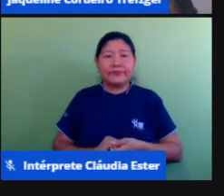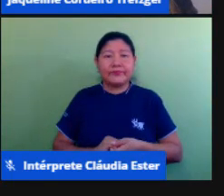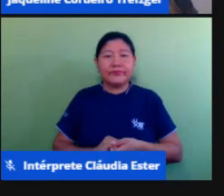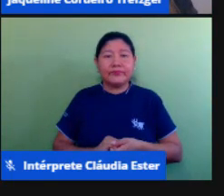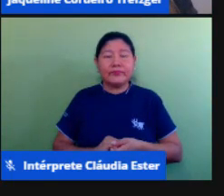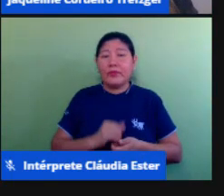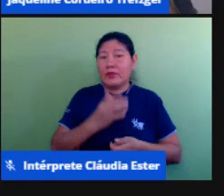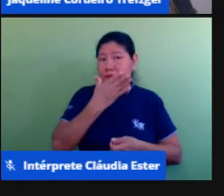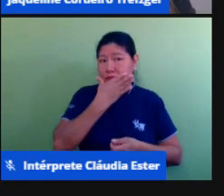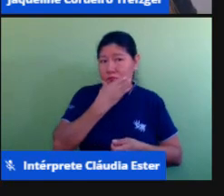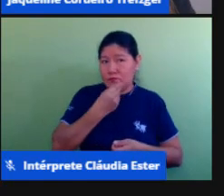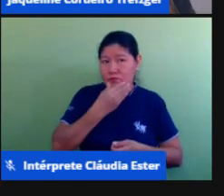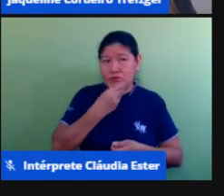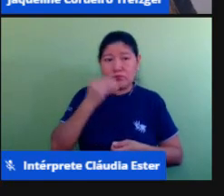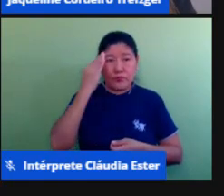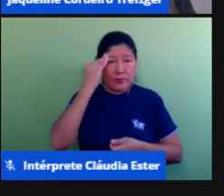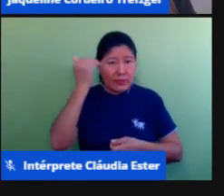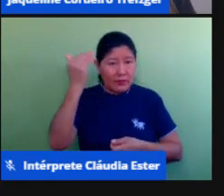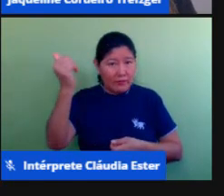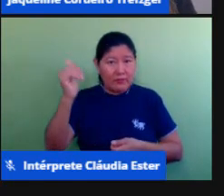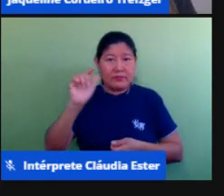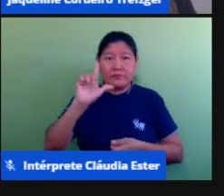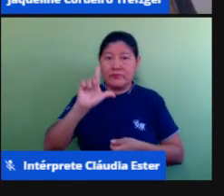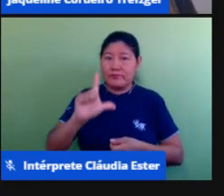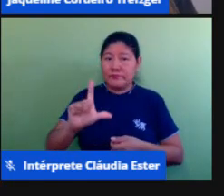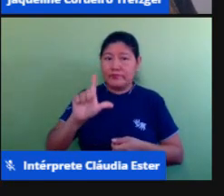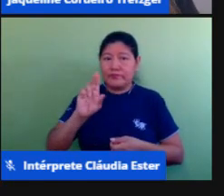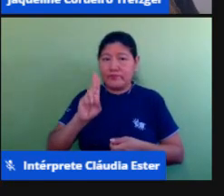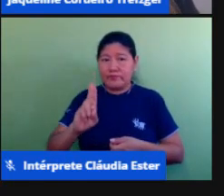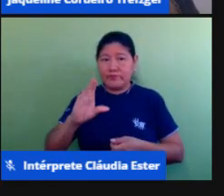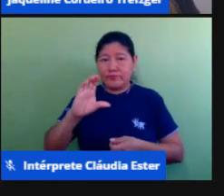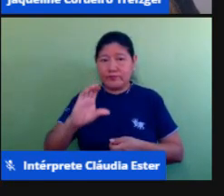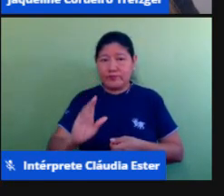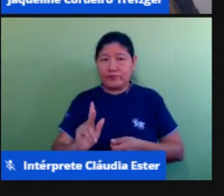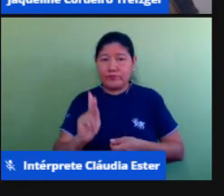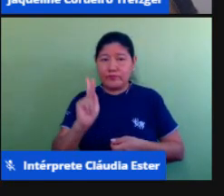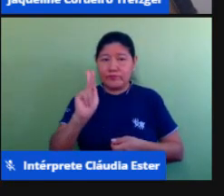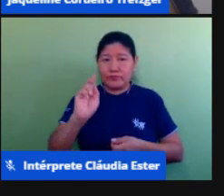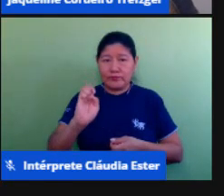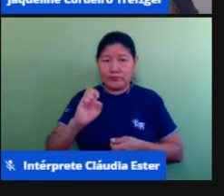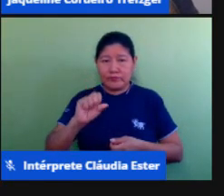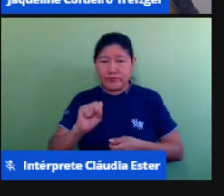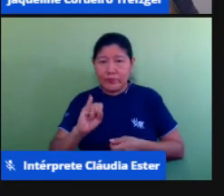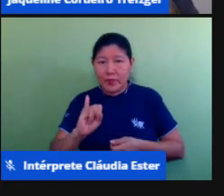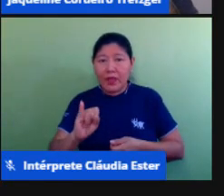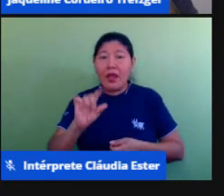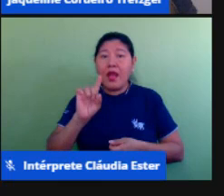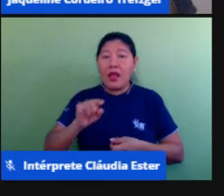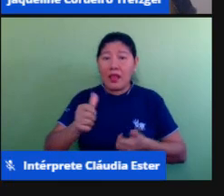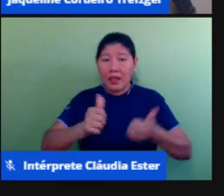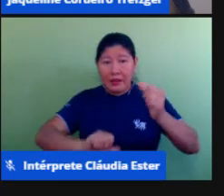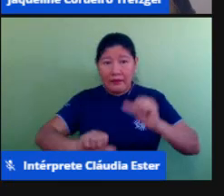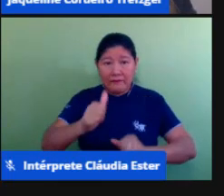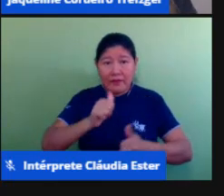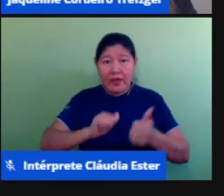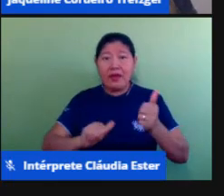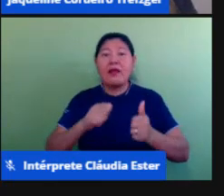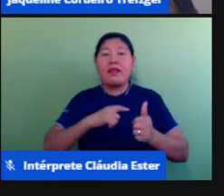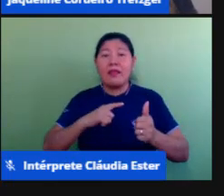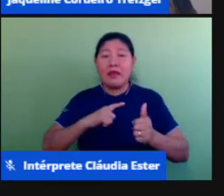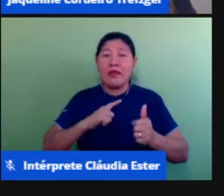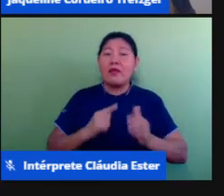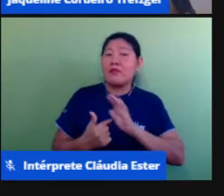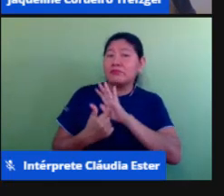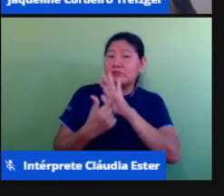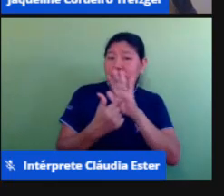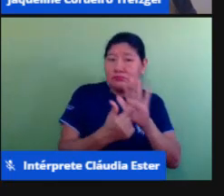Para Lucchesi, a avaliação deverá ser assumida como um instrumento de compreensão do estágio de aprendizagem, em que se encontra o